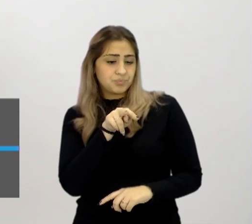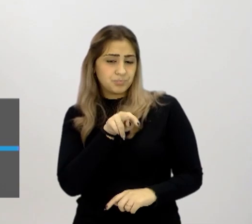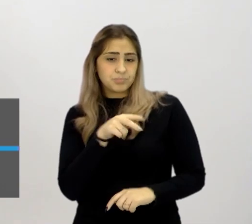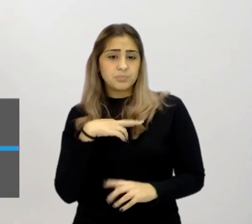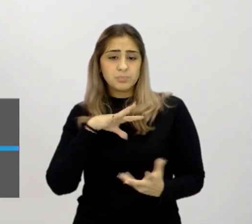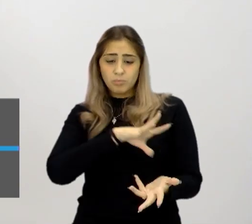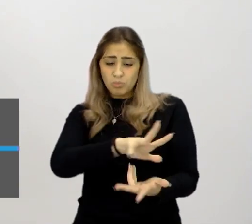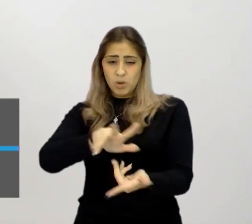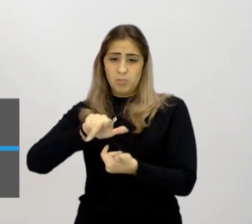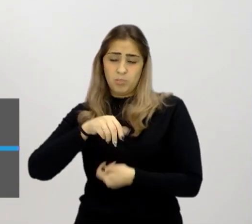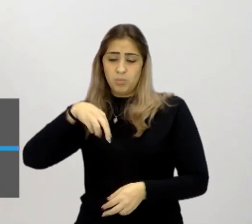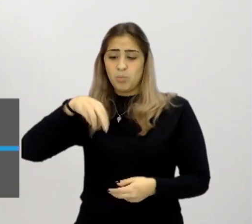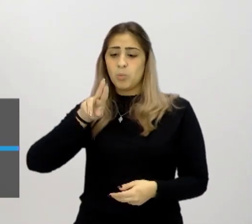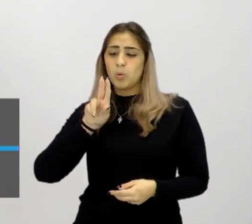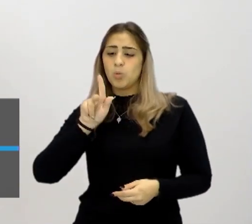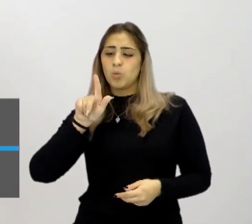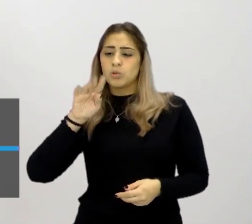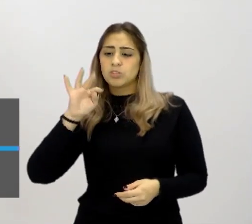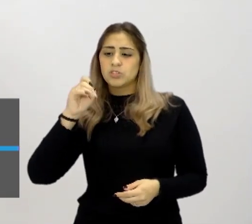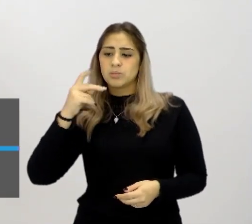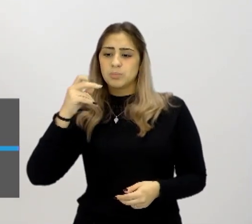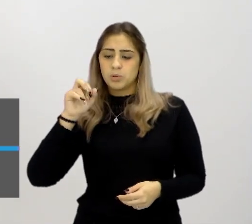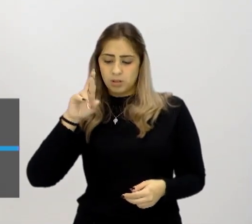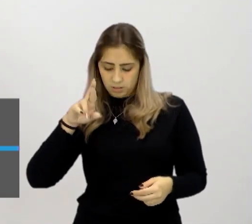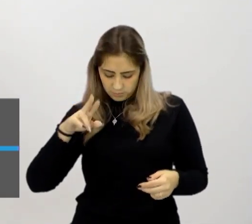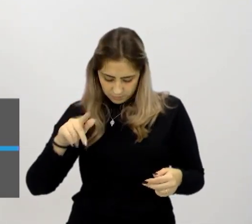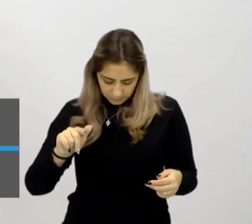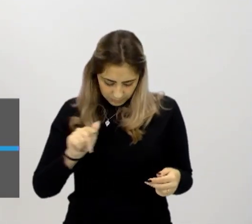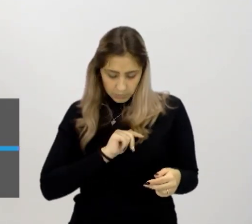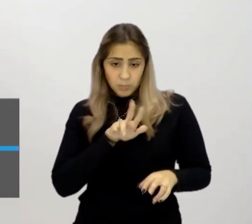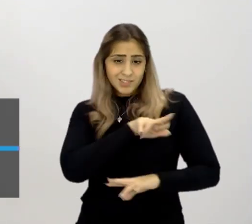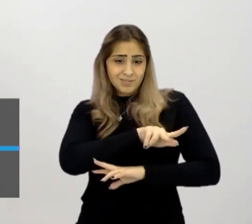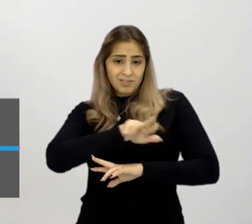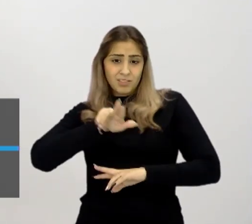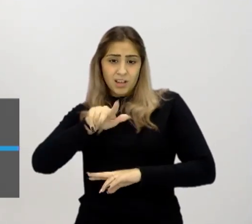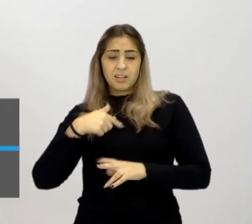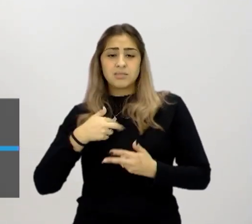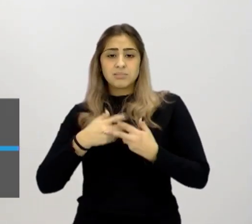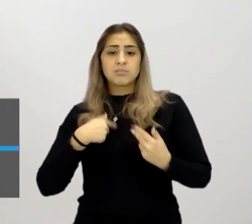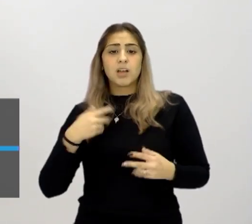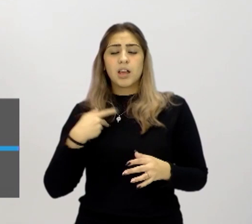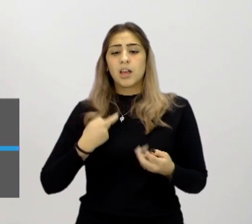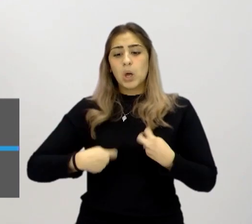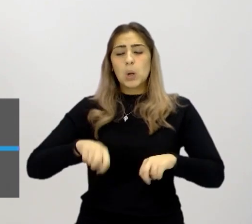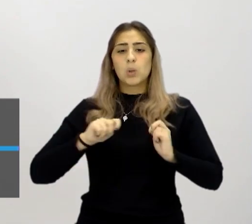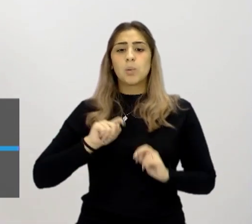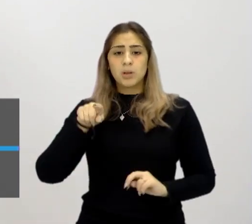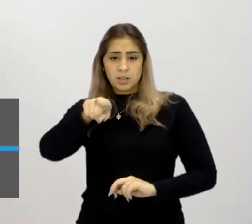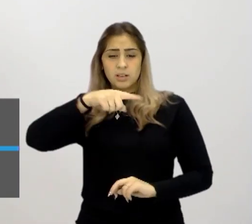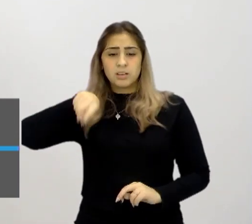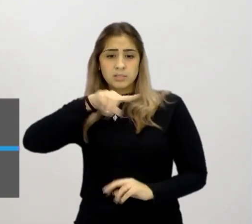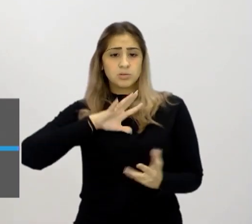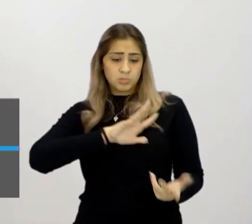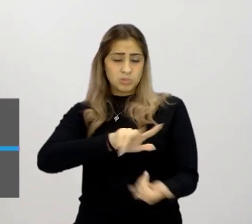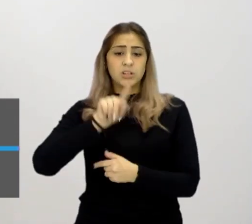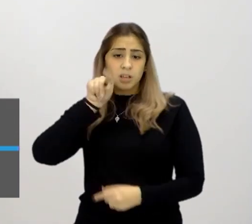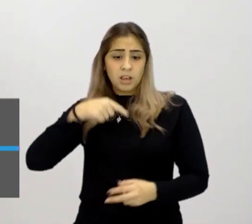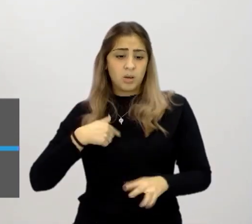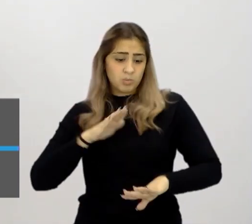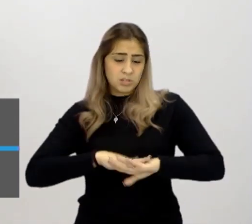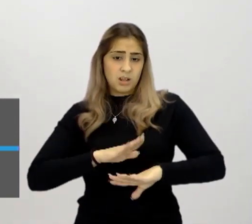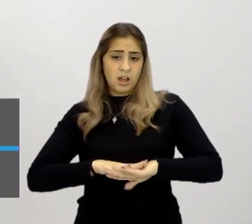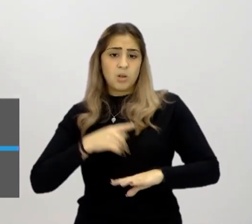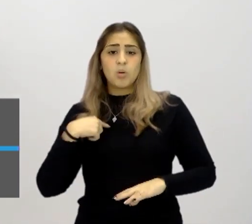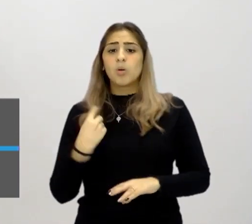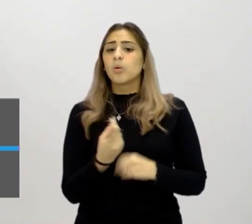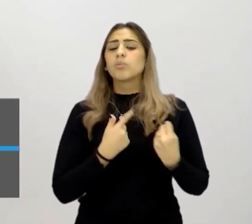num mundo multipolar, temos várias potências econômicas. Então, este, no geral, é o cenário. E aí tem